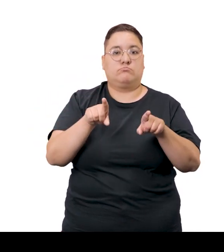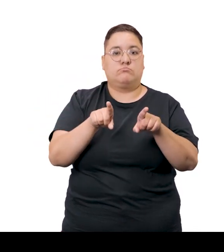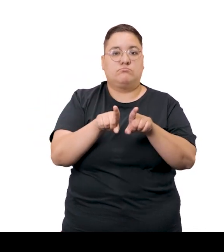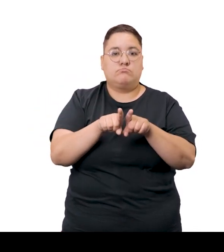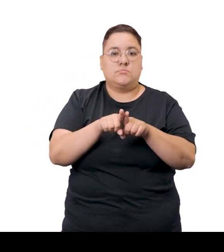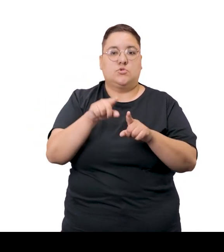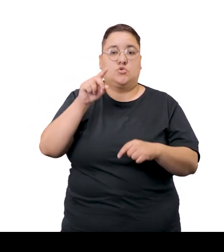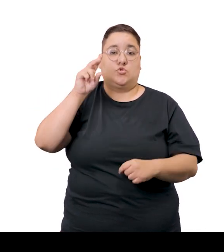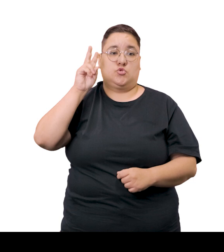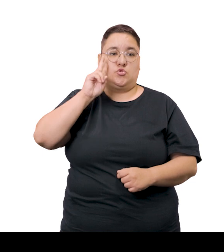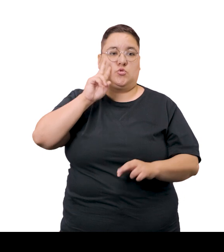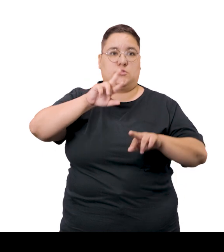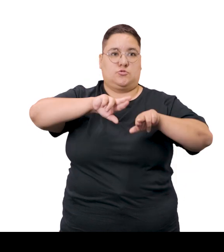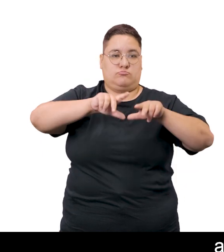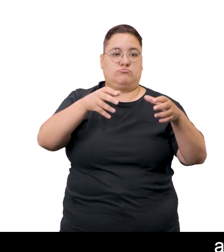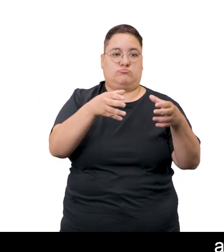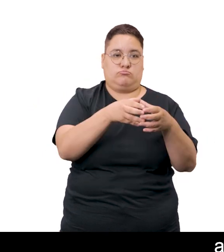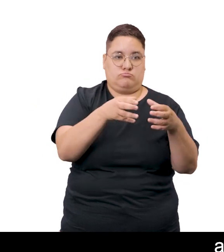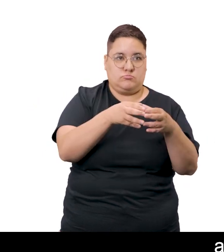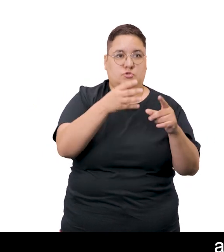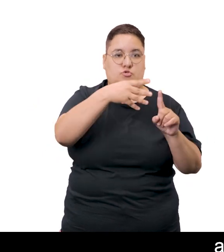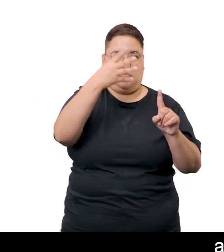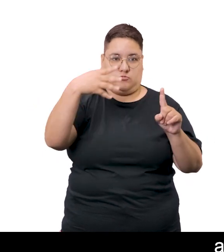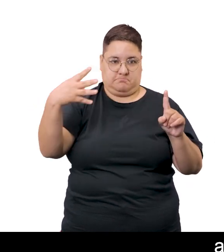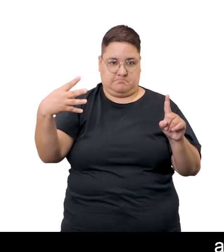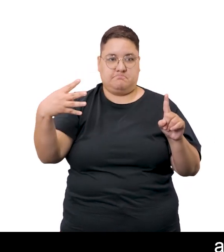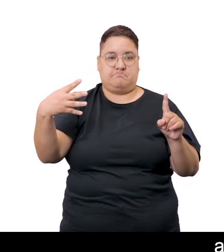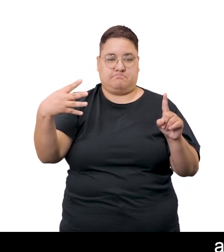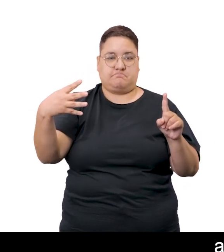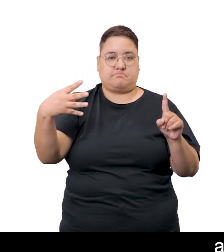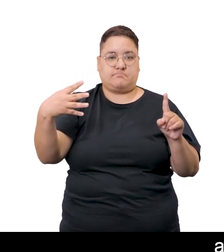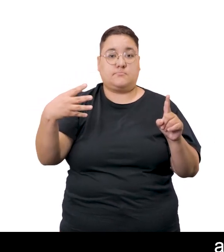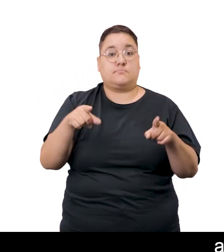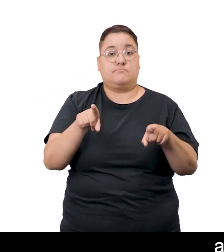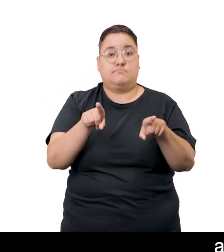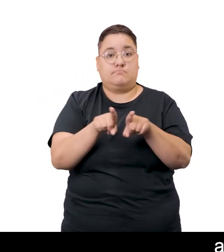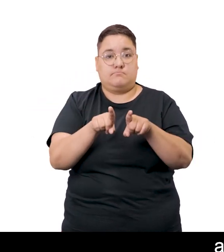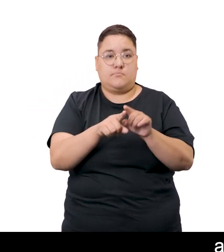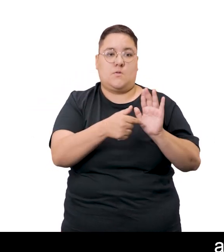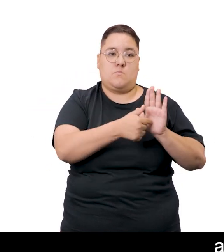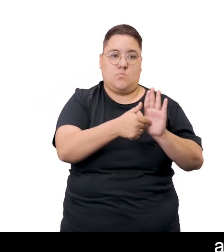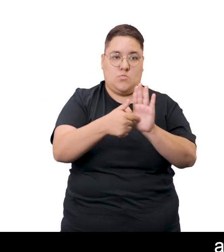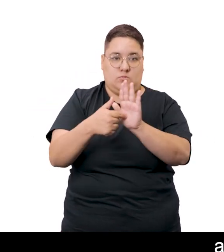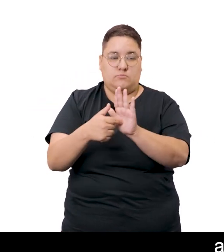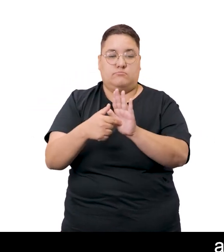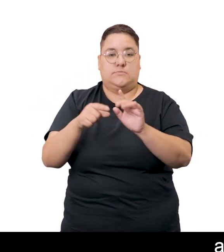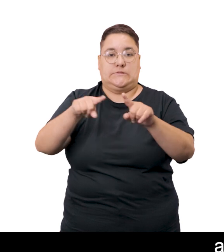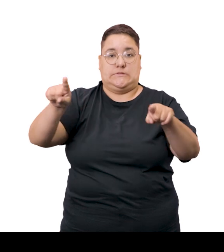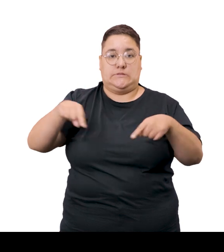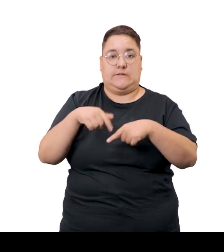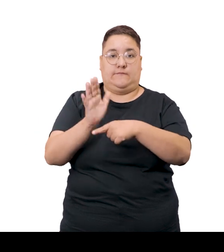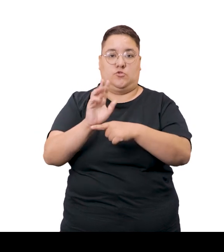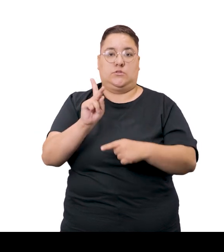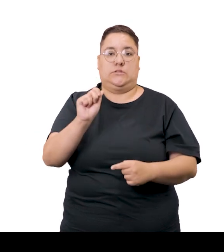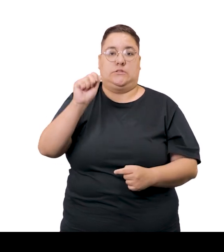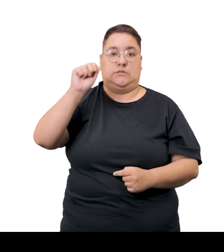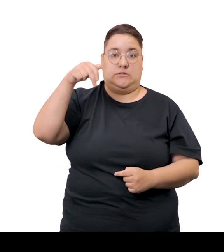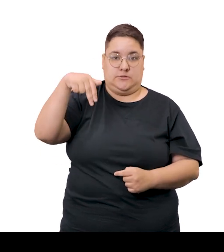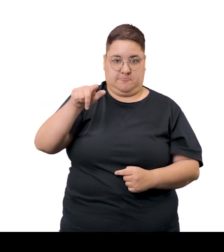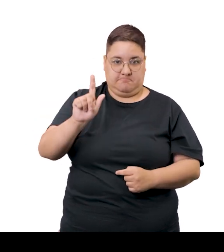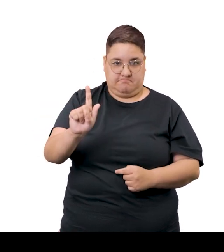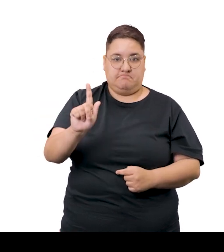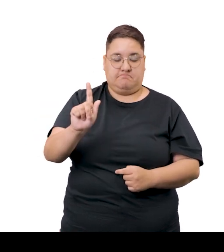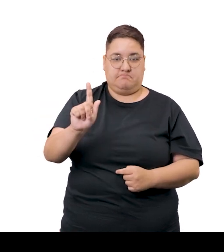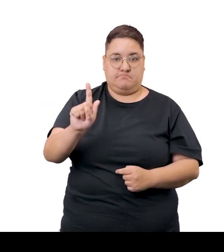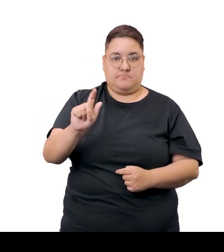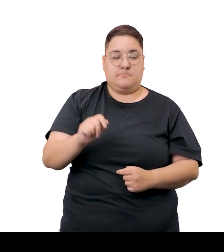Diversidade LGBTQIA+, além de mostras na sala de vídeo de Kang Sun Lee, Massima